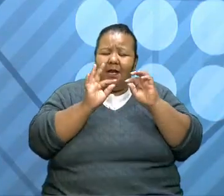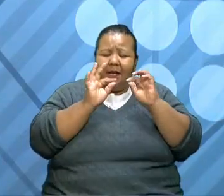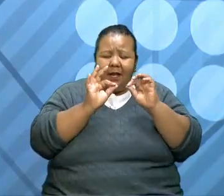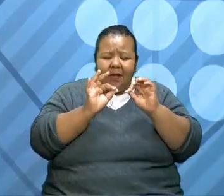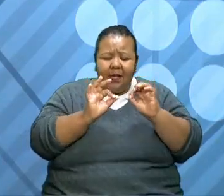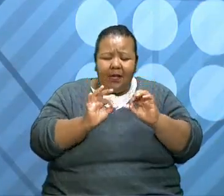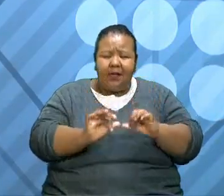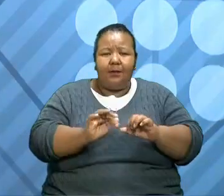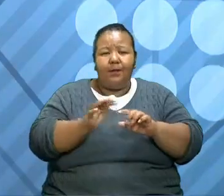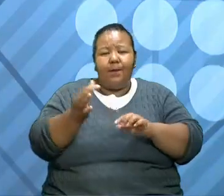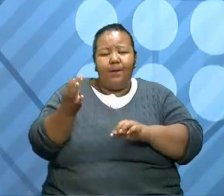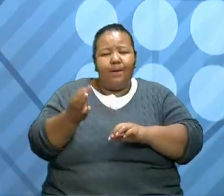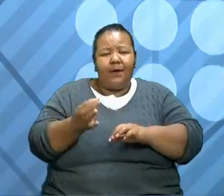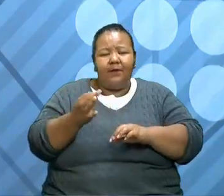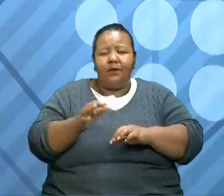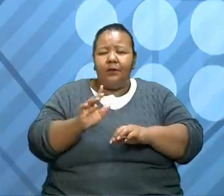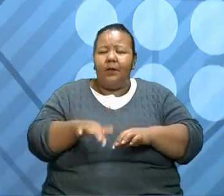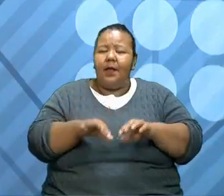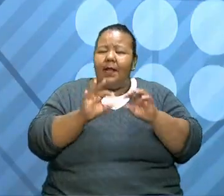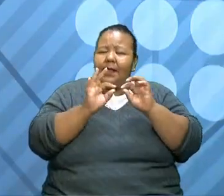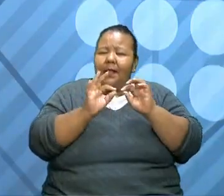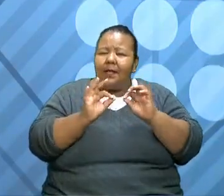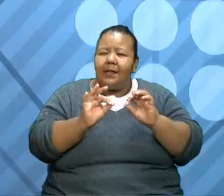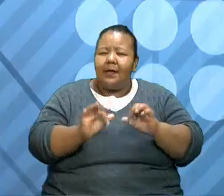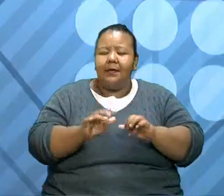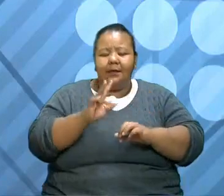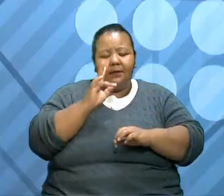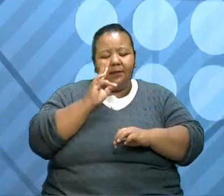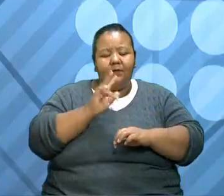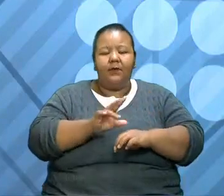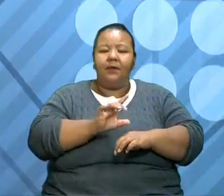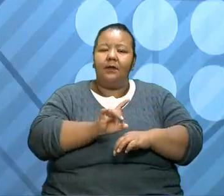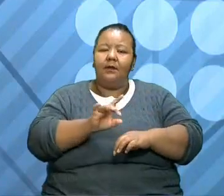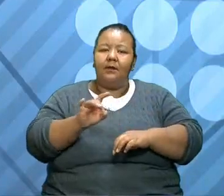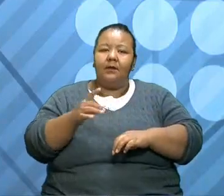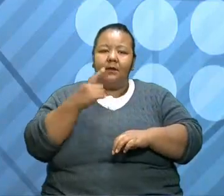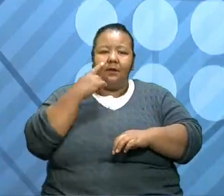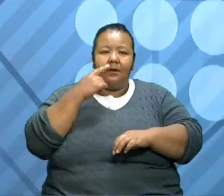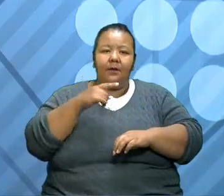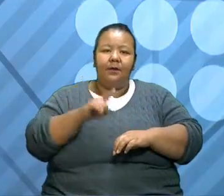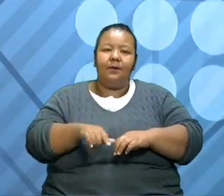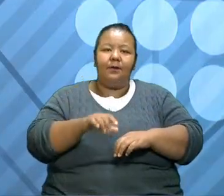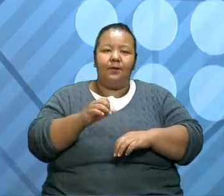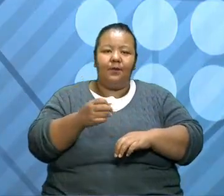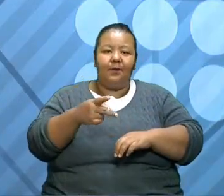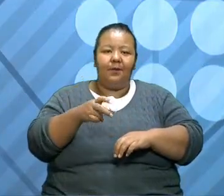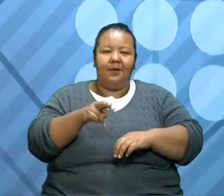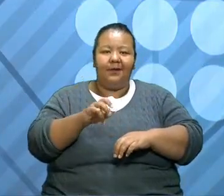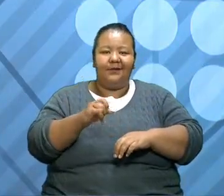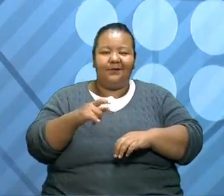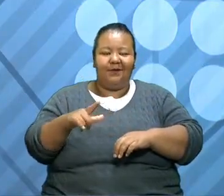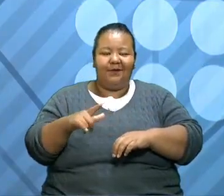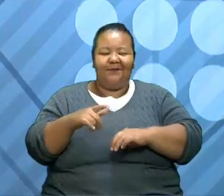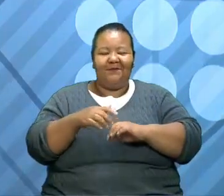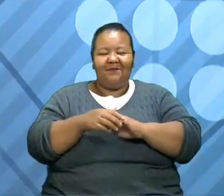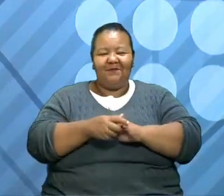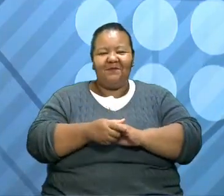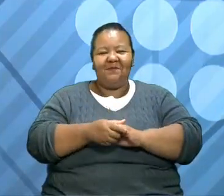minuciosamente perfeito, detalhado, olhar detalhes por detalhes no nível operacional para passar as